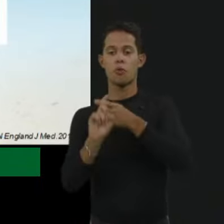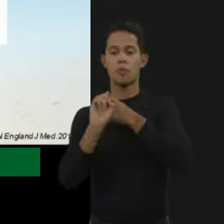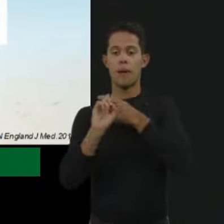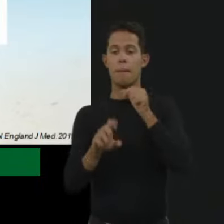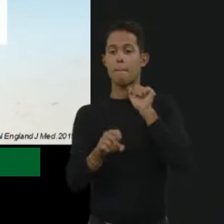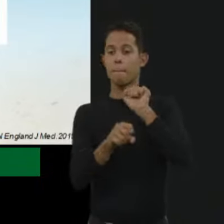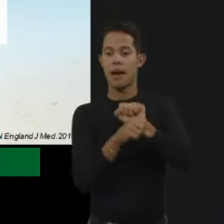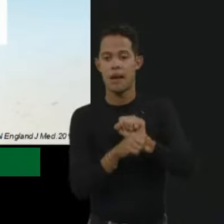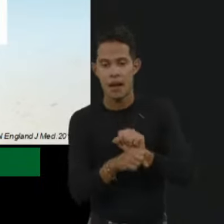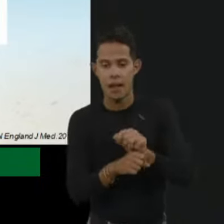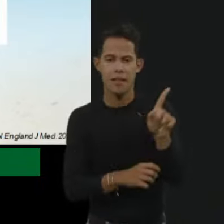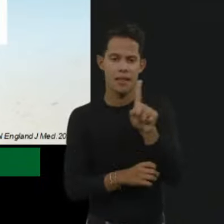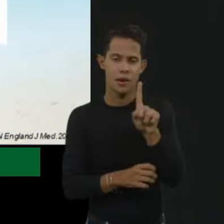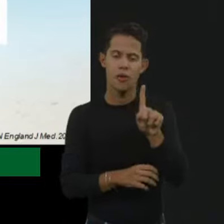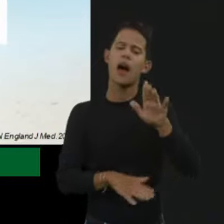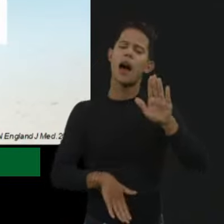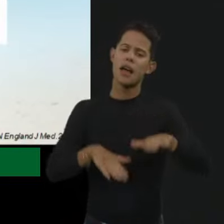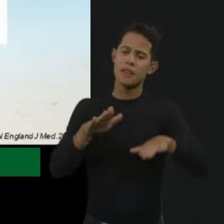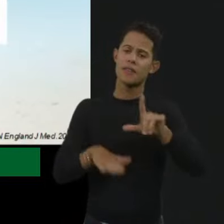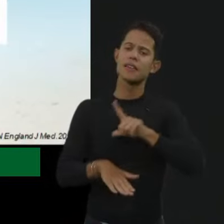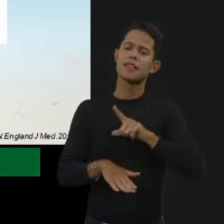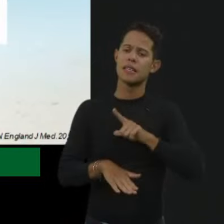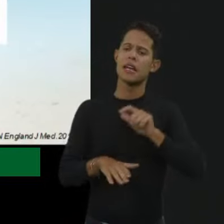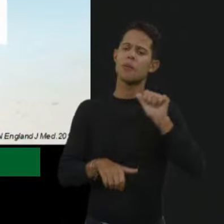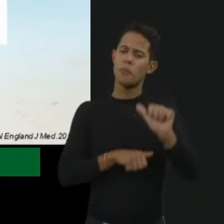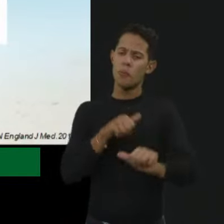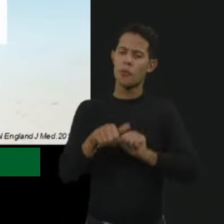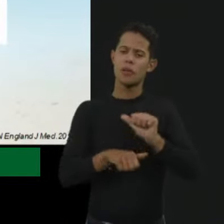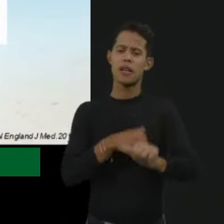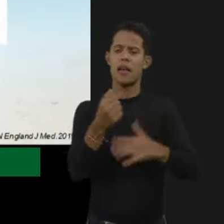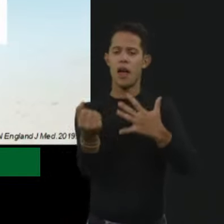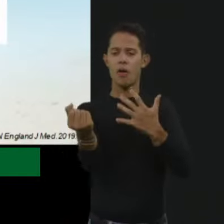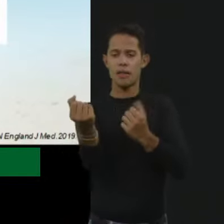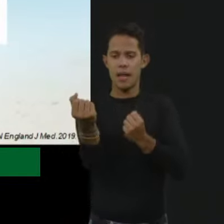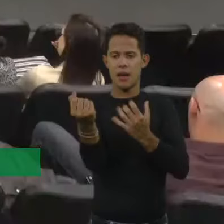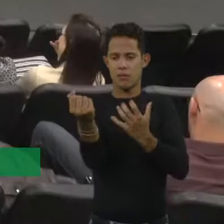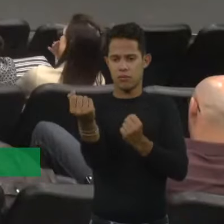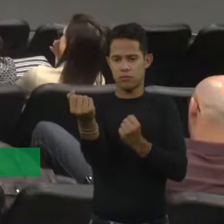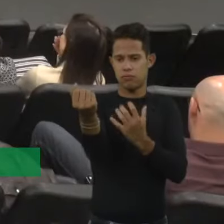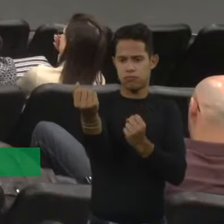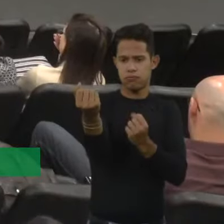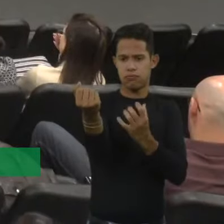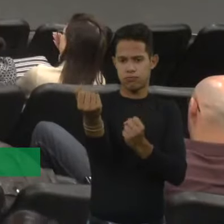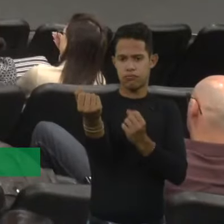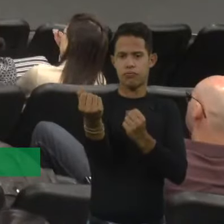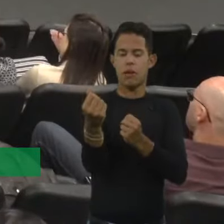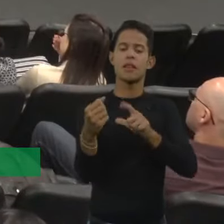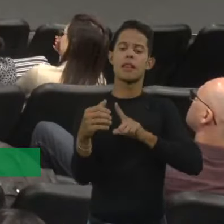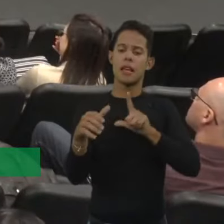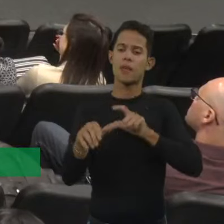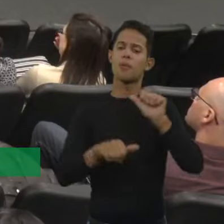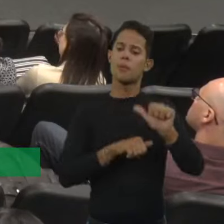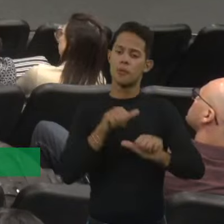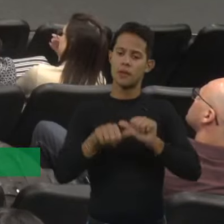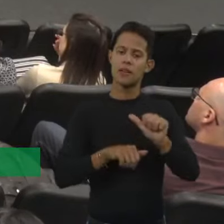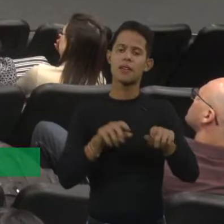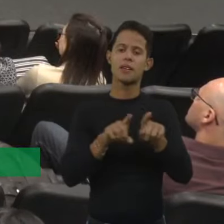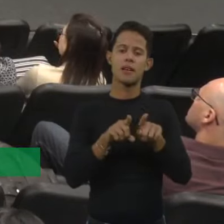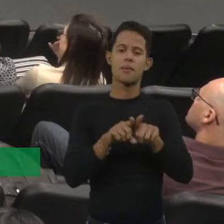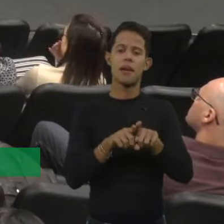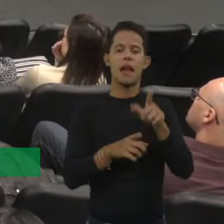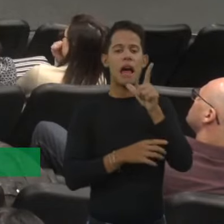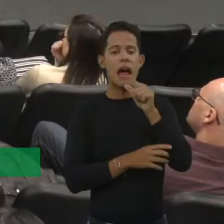algum pouquinho de alteração de pressão arterial, por ele ser um peptídeo natriurético, ou seja, o paciente tem diurese, com isso,